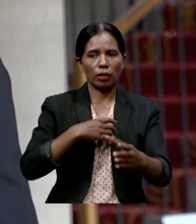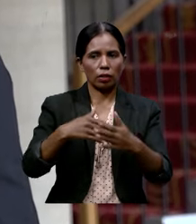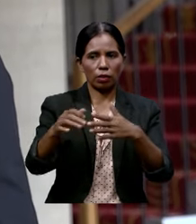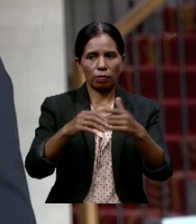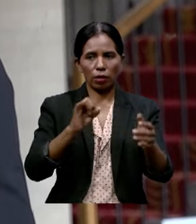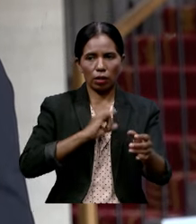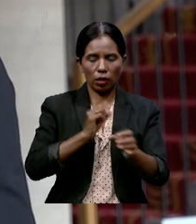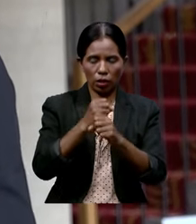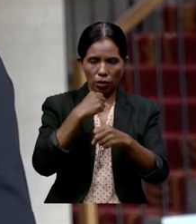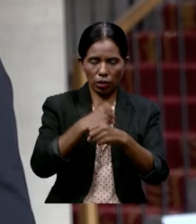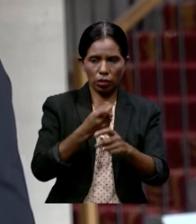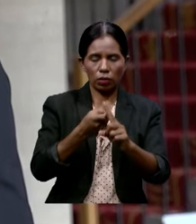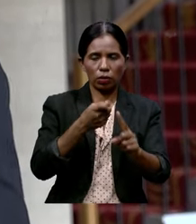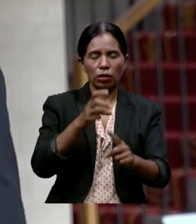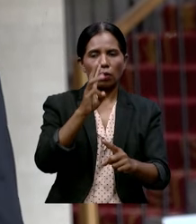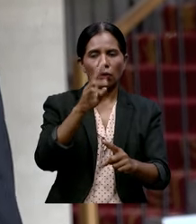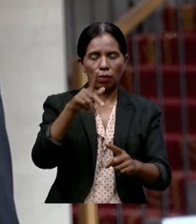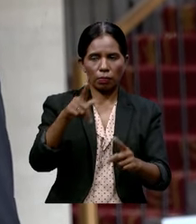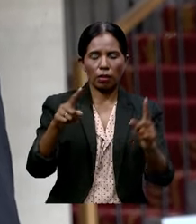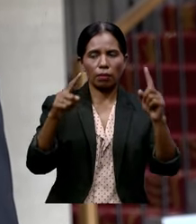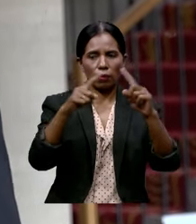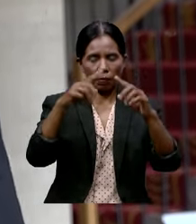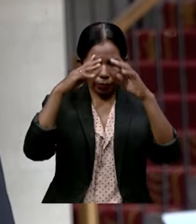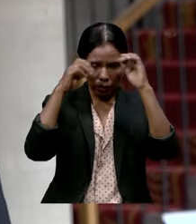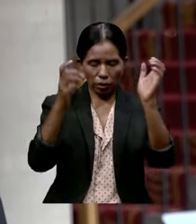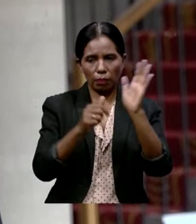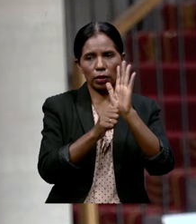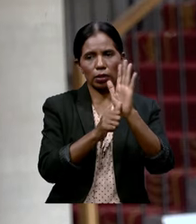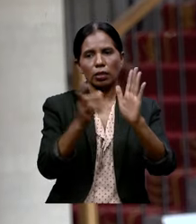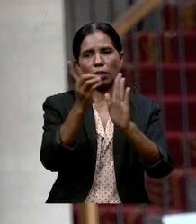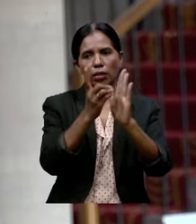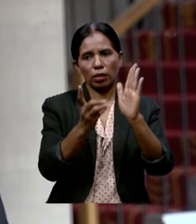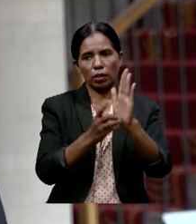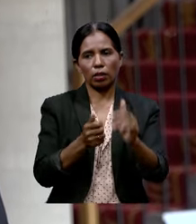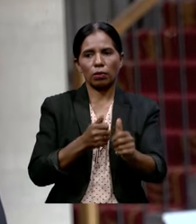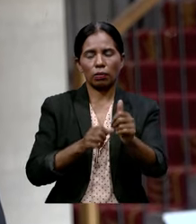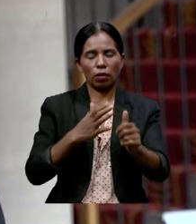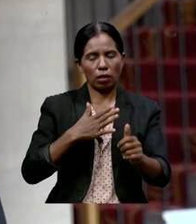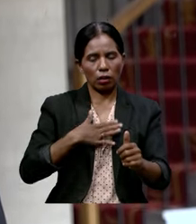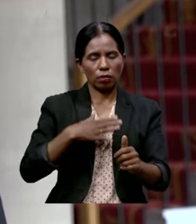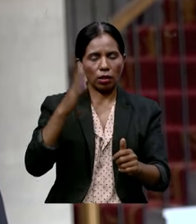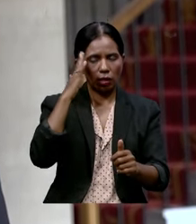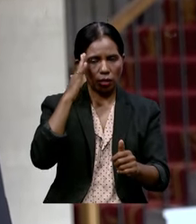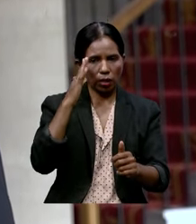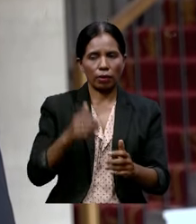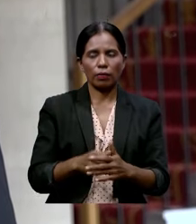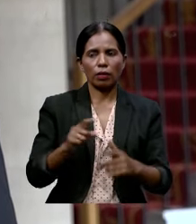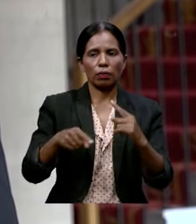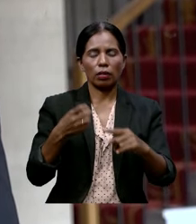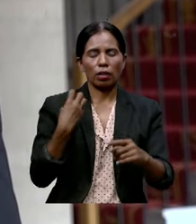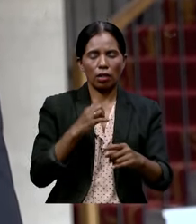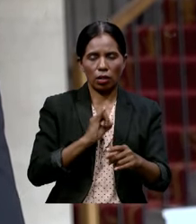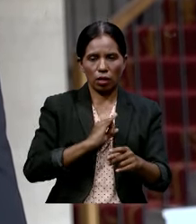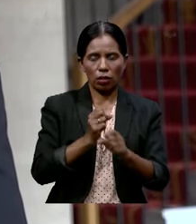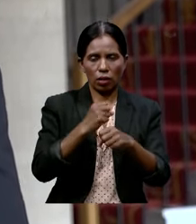halo livro se WhatsApp ba presidente apresenta da do CNB baseia ba no conhecimento anterior nenia ba ira halo kanar no ba